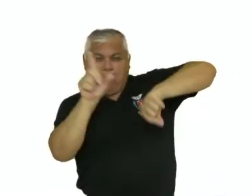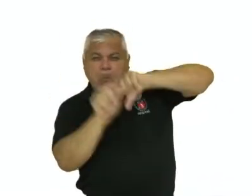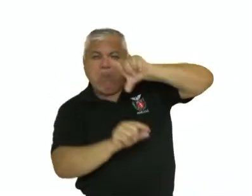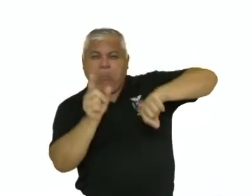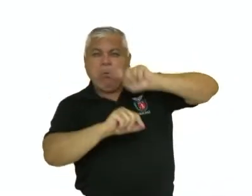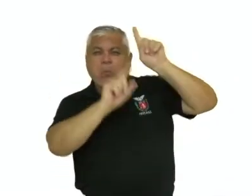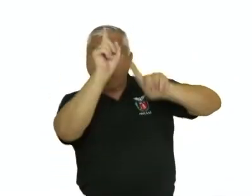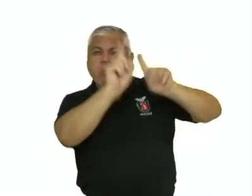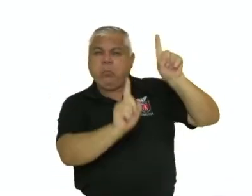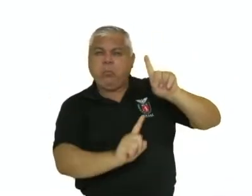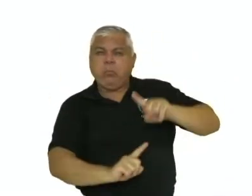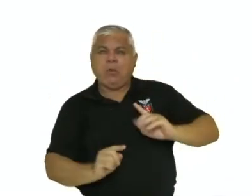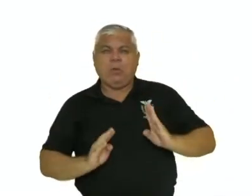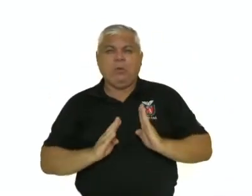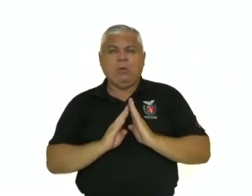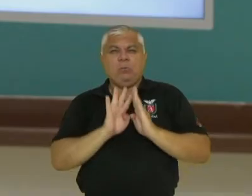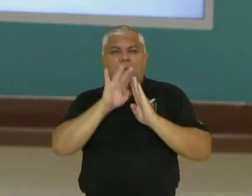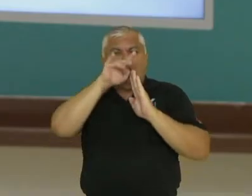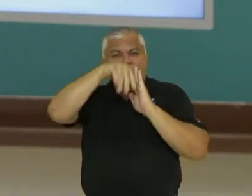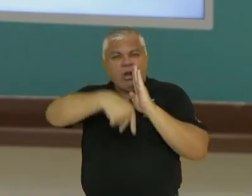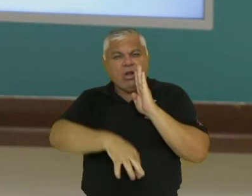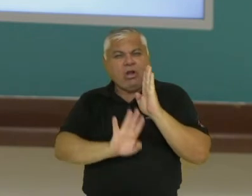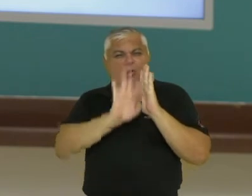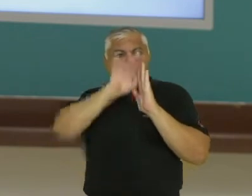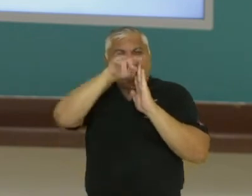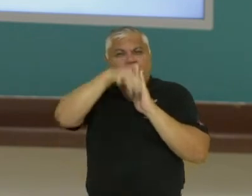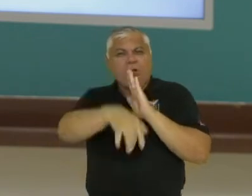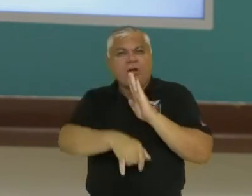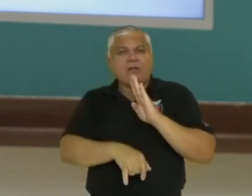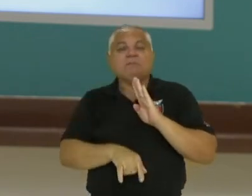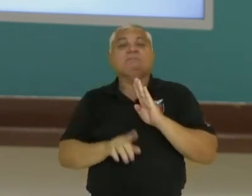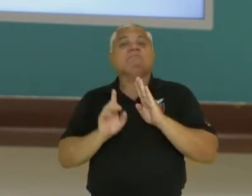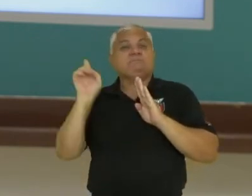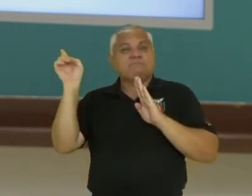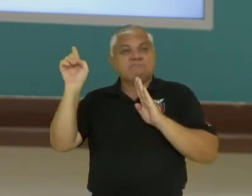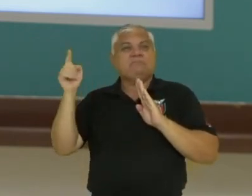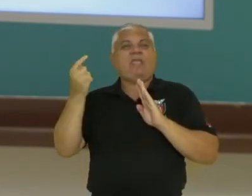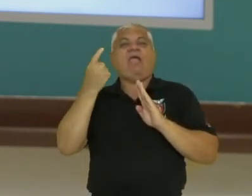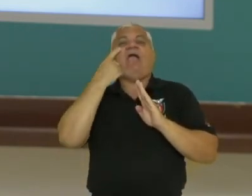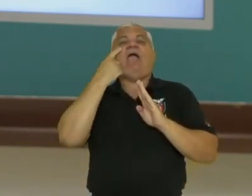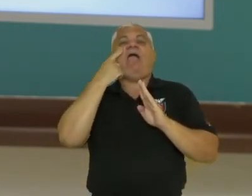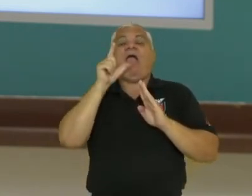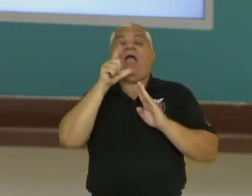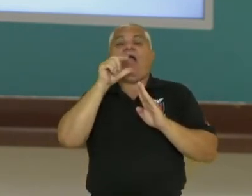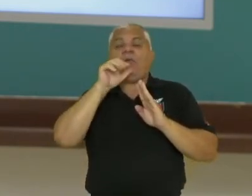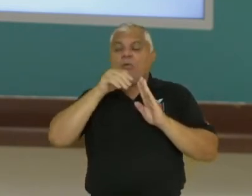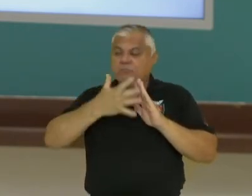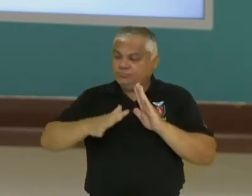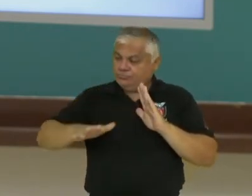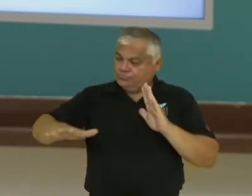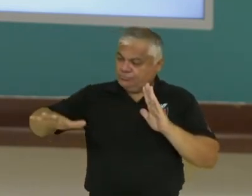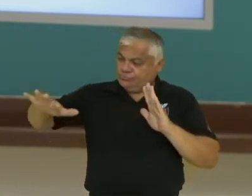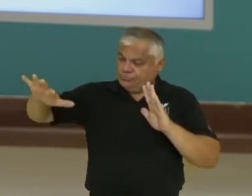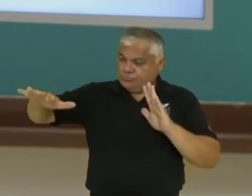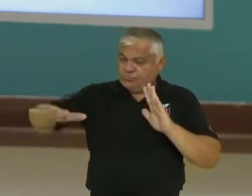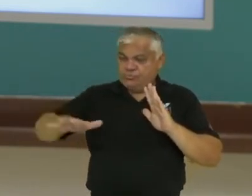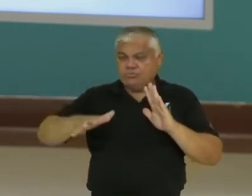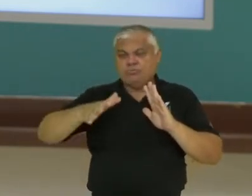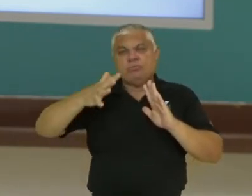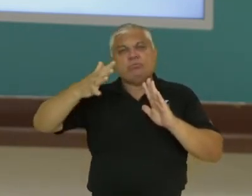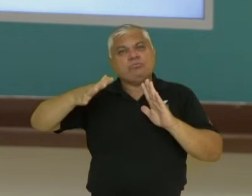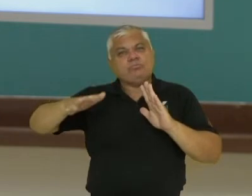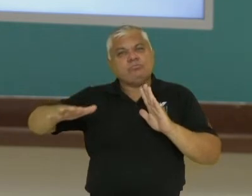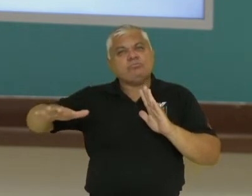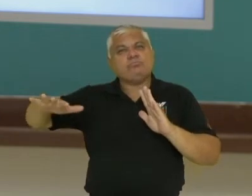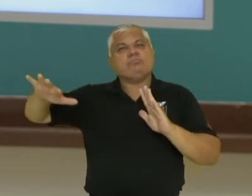raios, vulcões entrando em erupção. Aqui nós já percebemos a água líquida se acumulando, então já deu